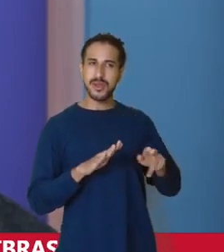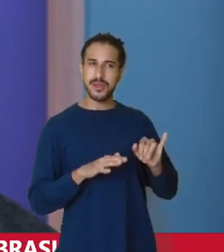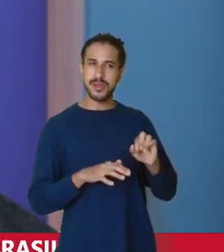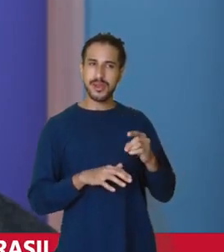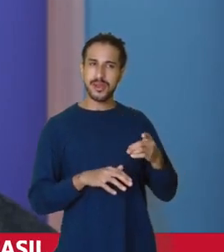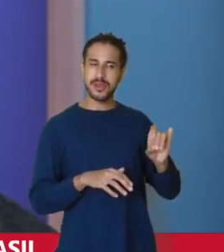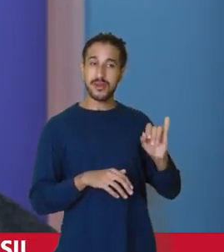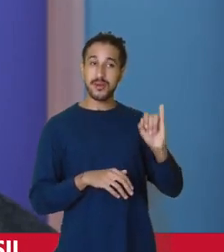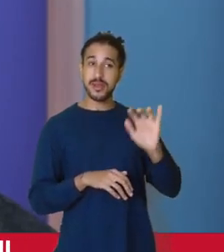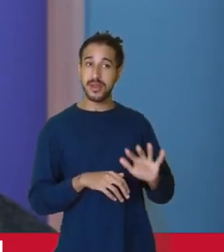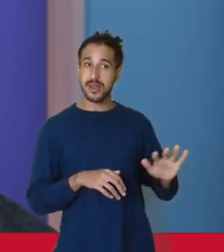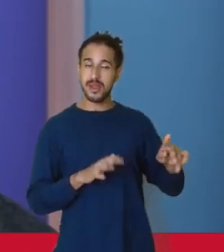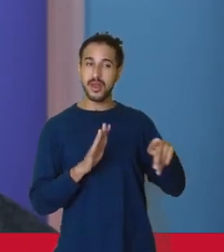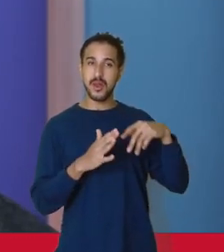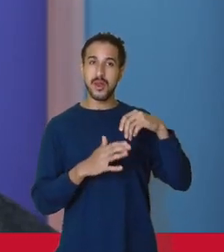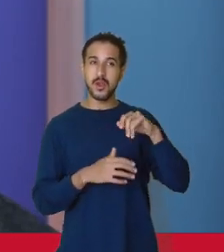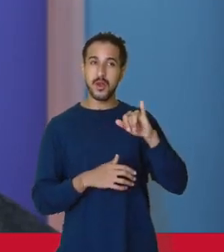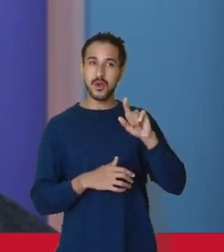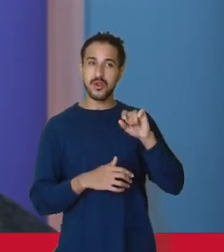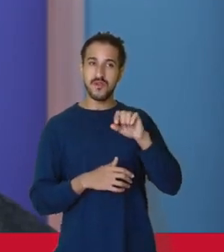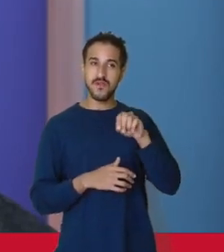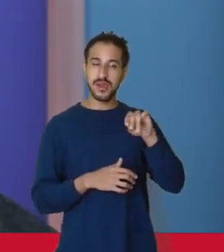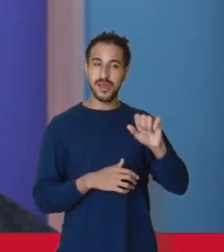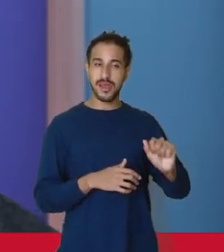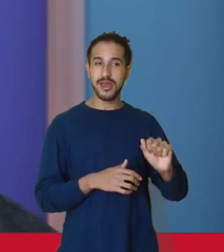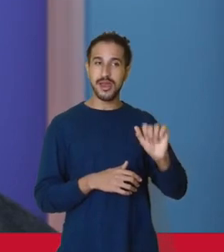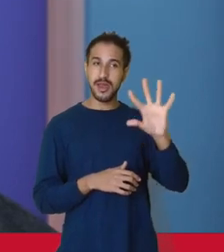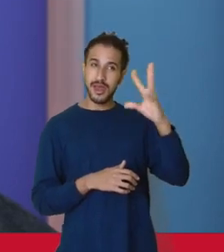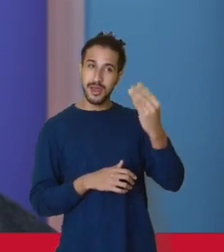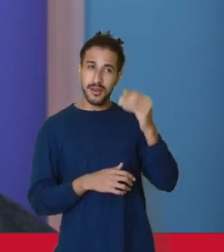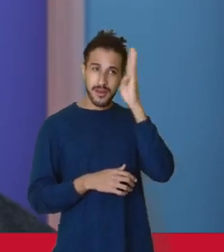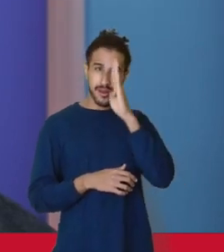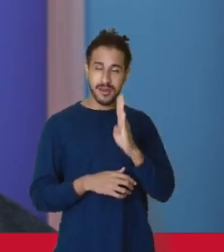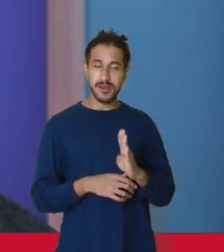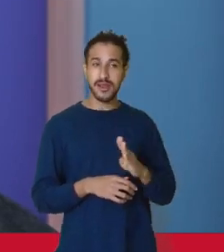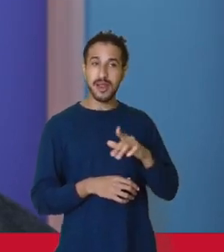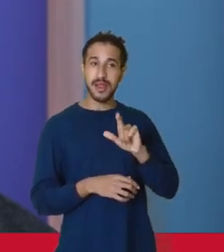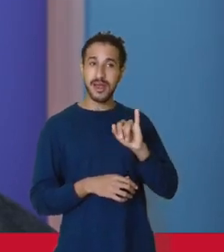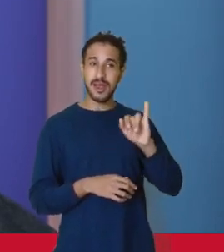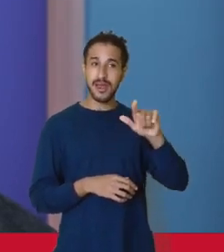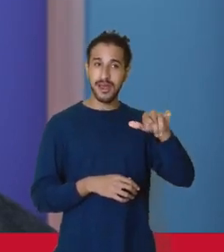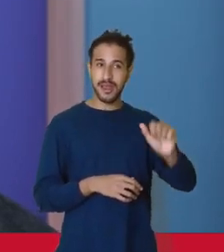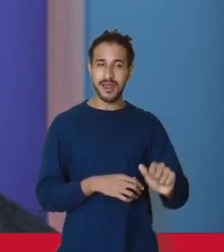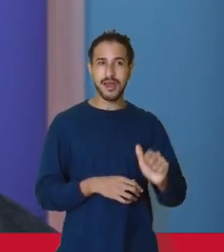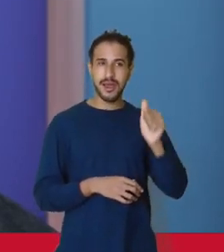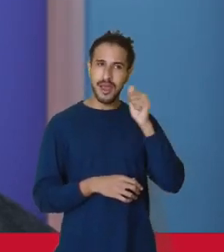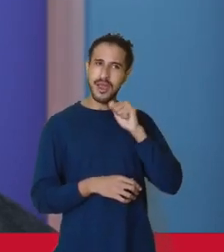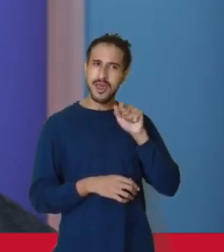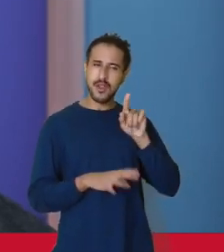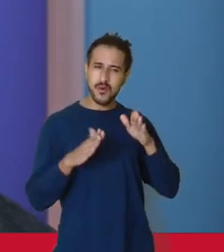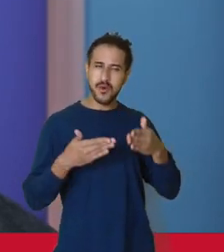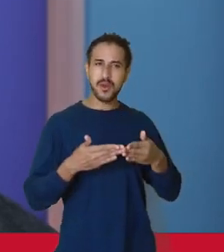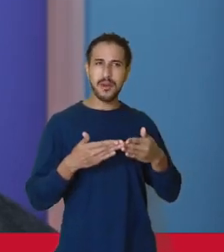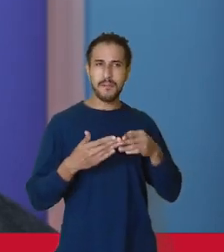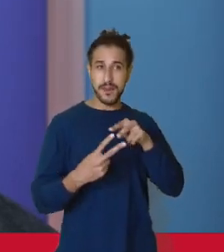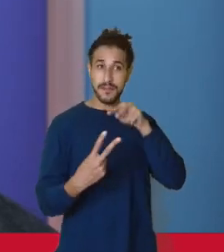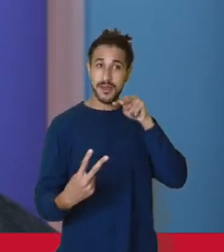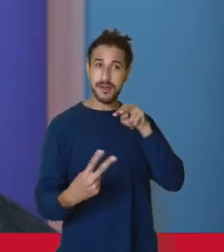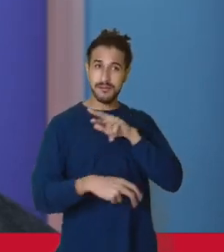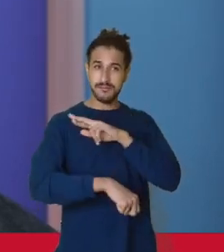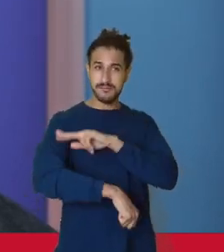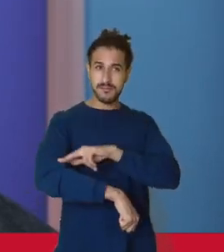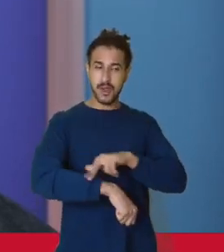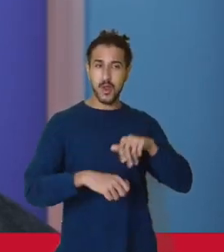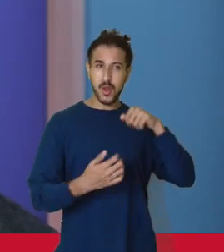Integração Internacional da Lusofonia Afro-Brasileira, Laila Pedreira Carvalho, focou no recorte racial na